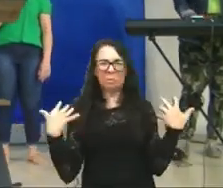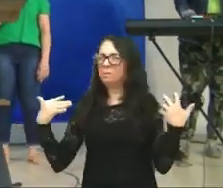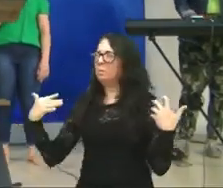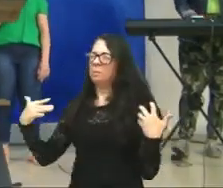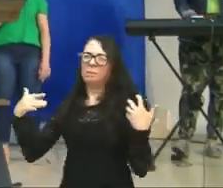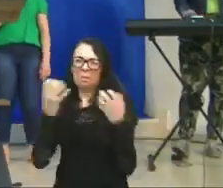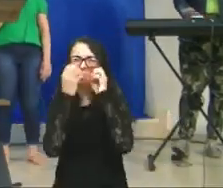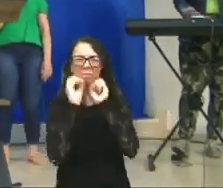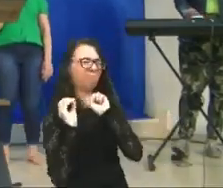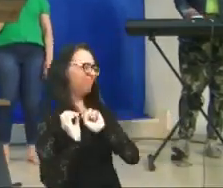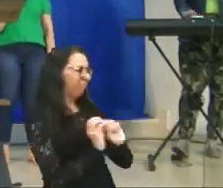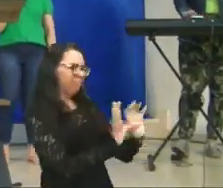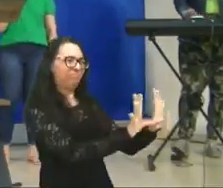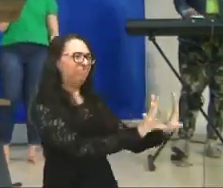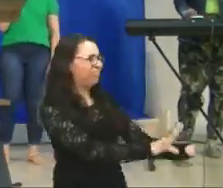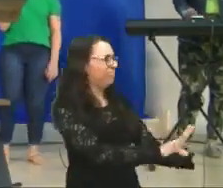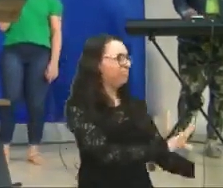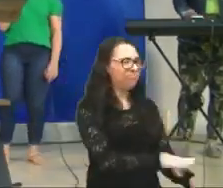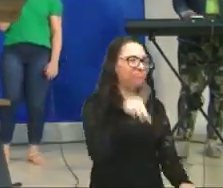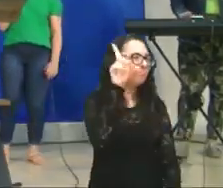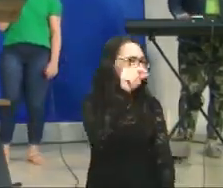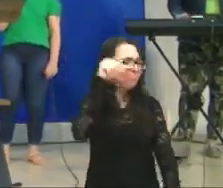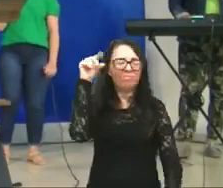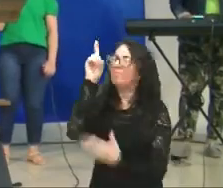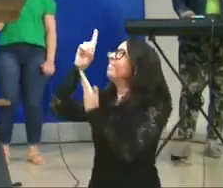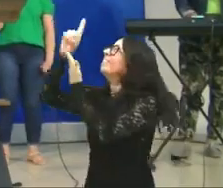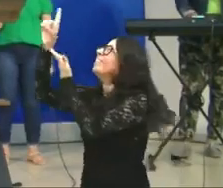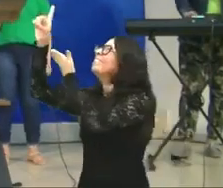o teu nome